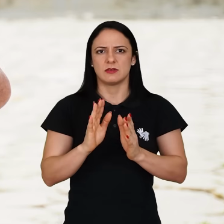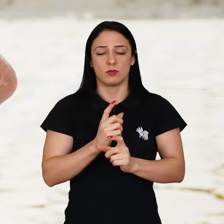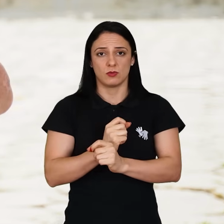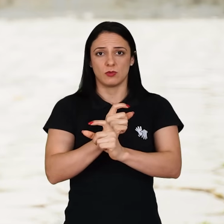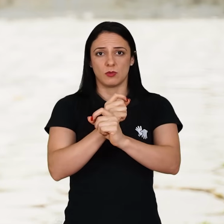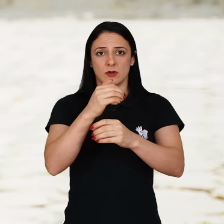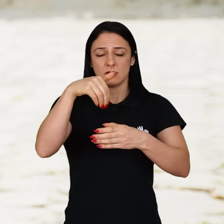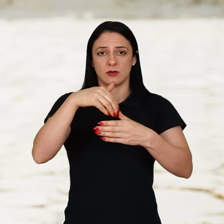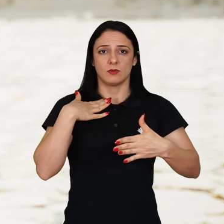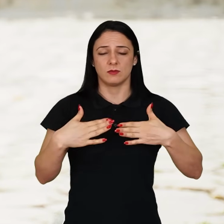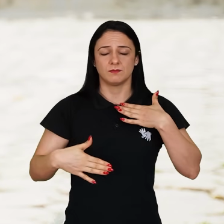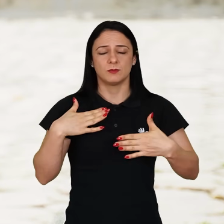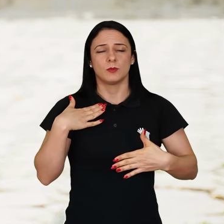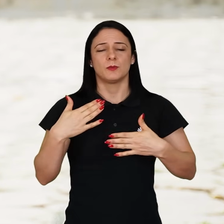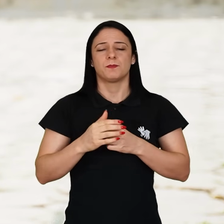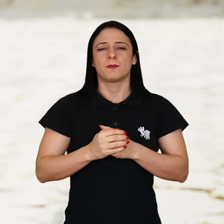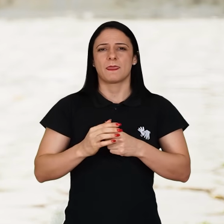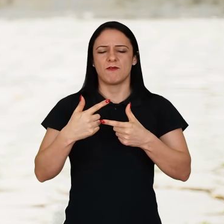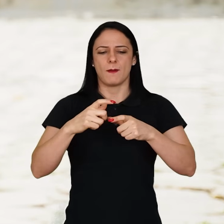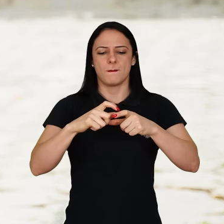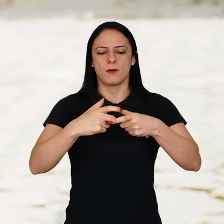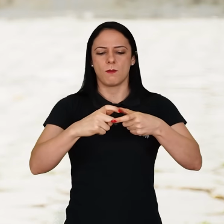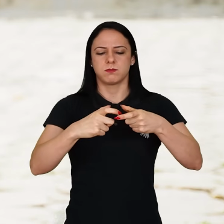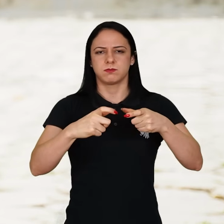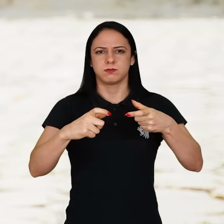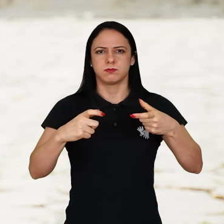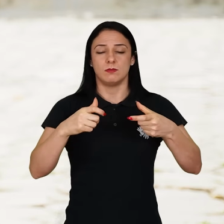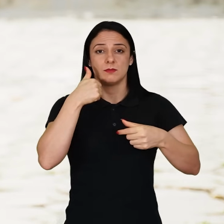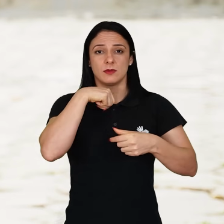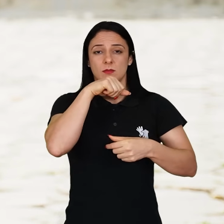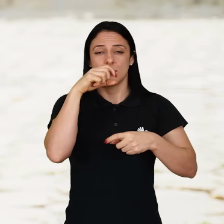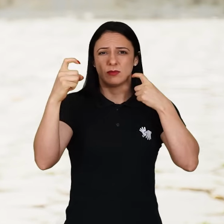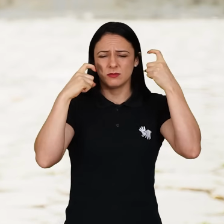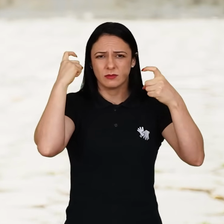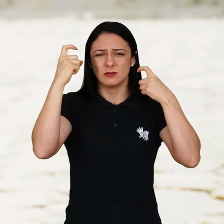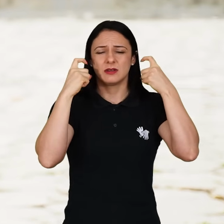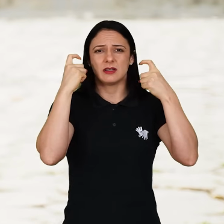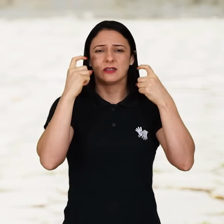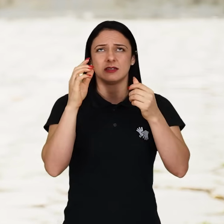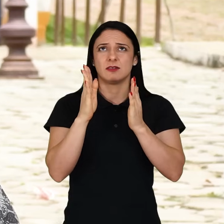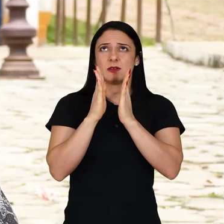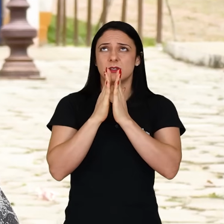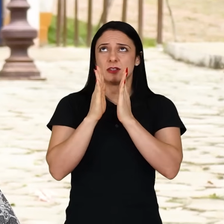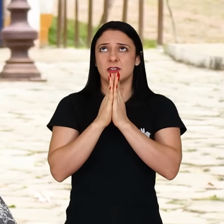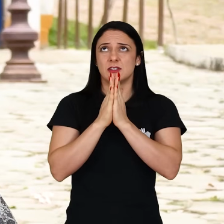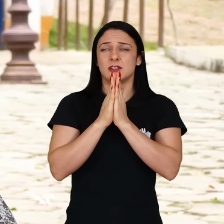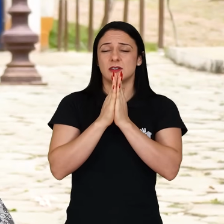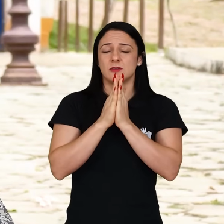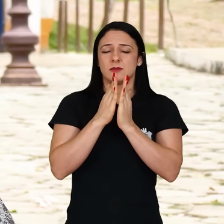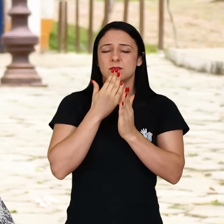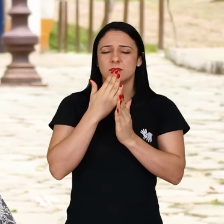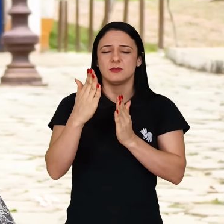um tumor interno. E aquilo foi aumentando, minha mãe muito preocupada, e fez tensão. Resolveu